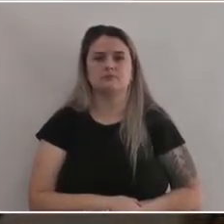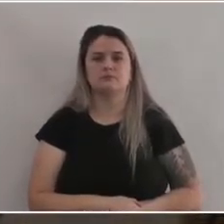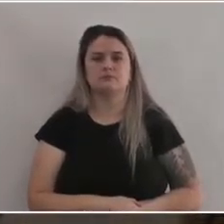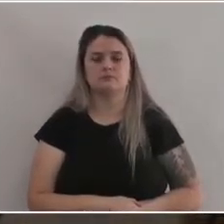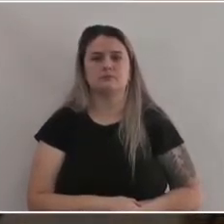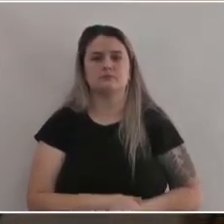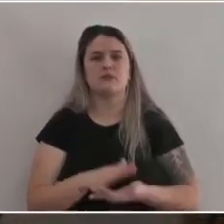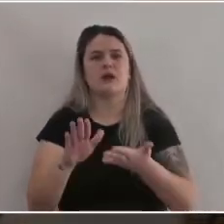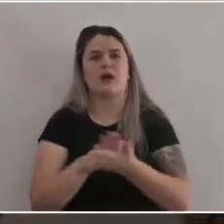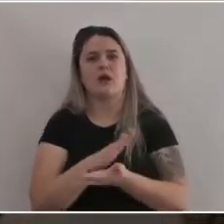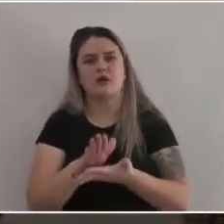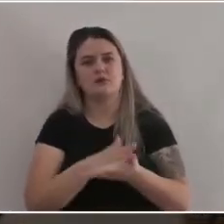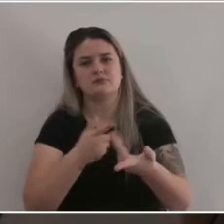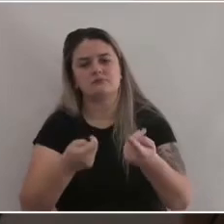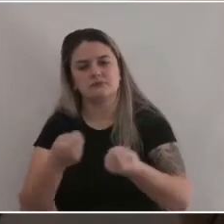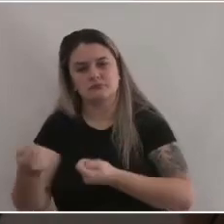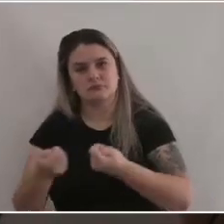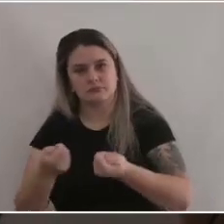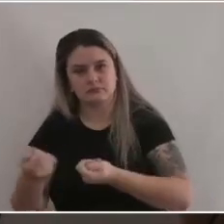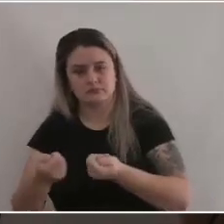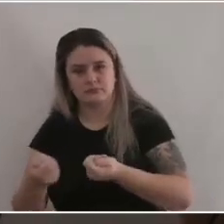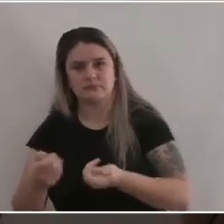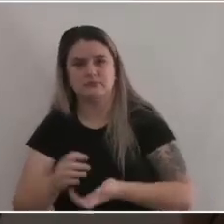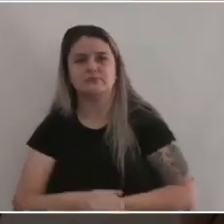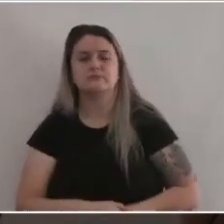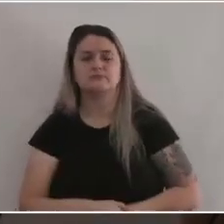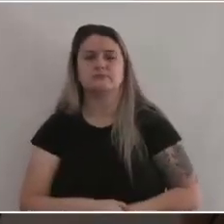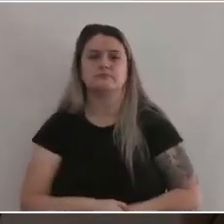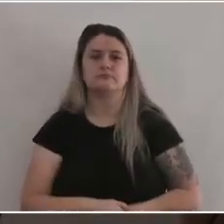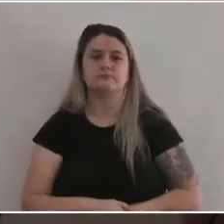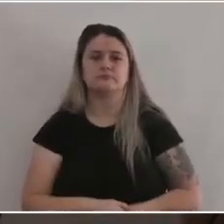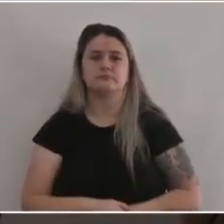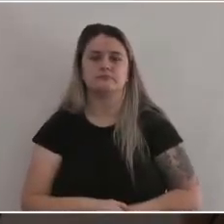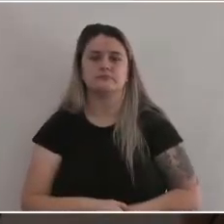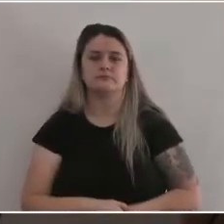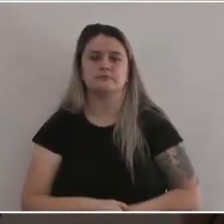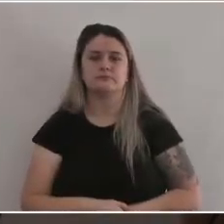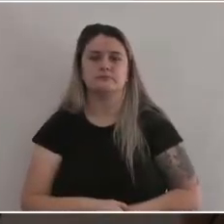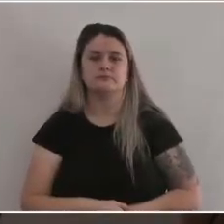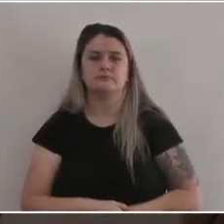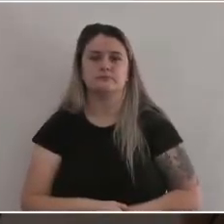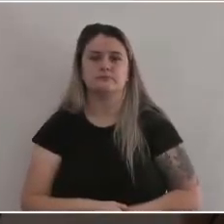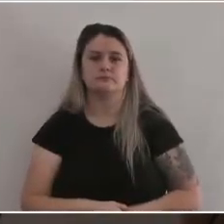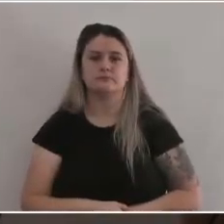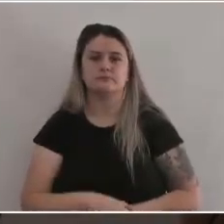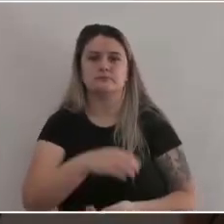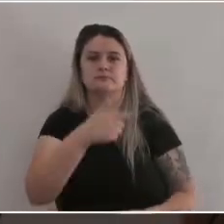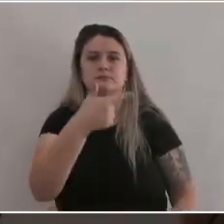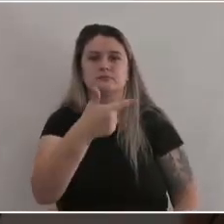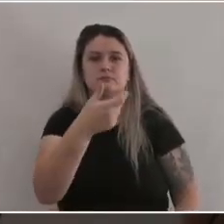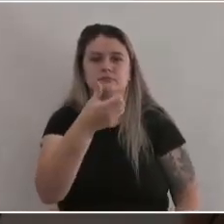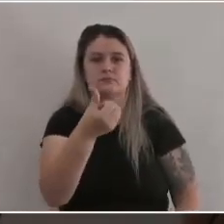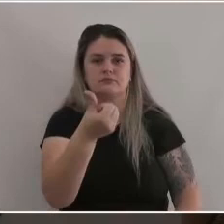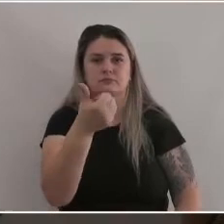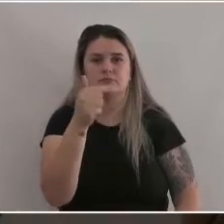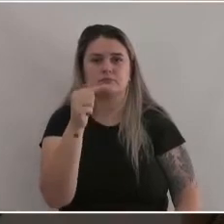Despesas orçamentárias e intra-orçamentárias. Fixado, atualizado, R$